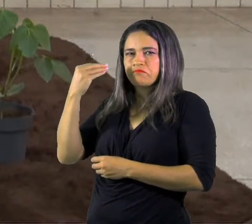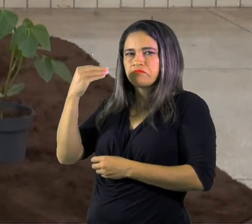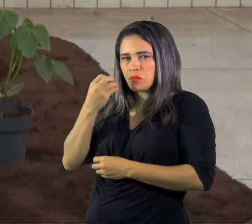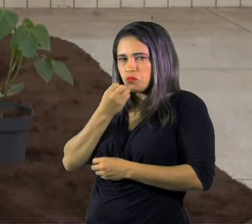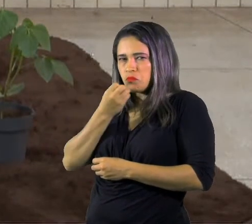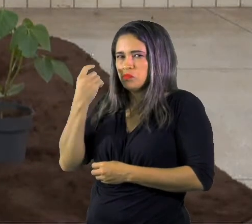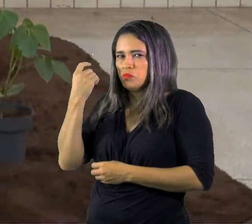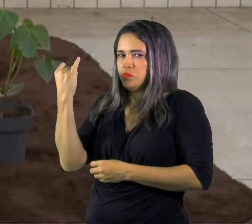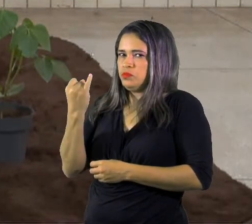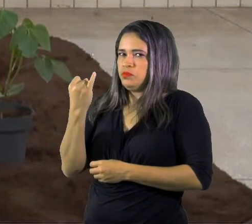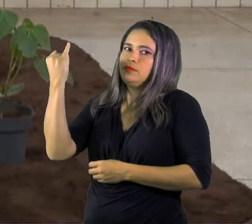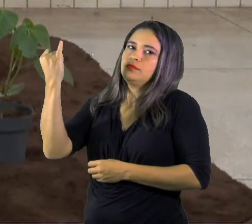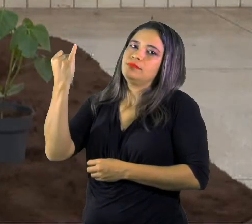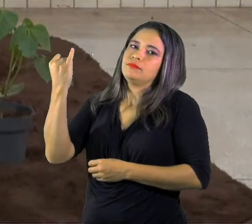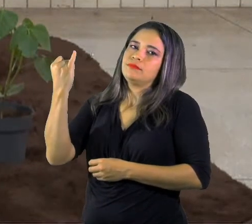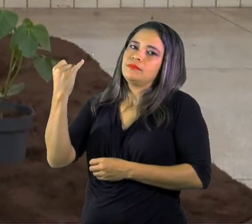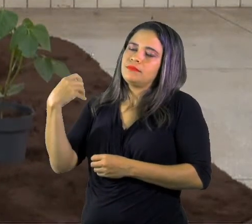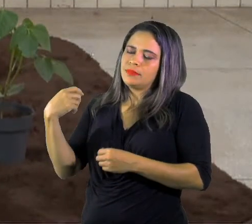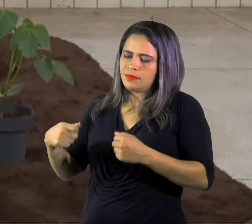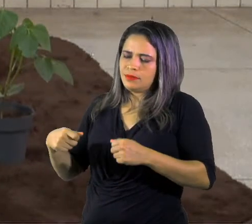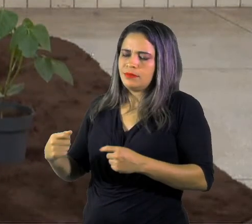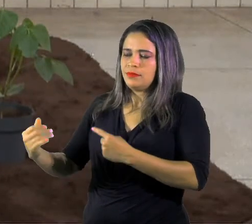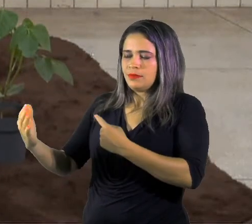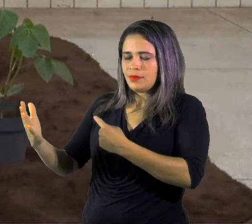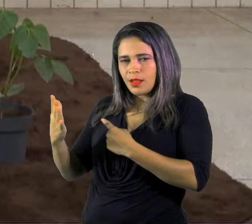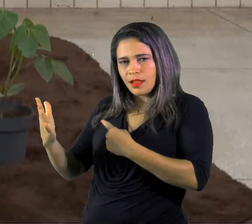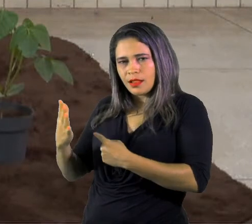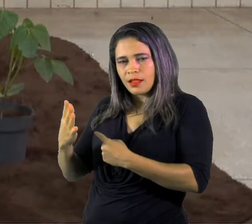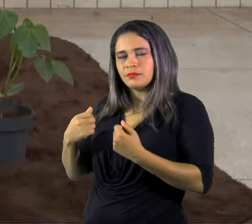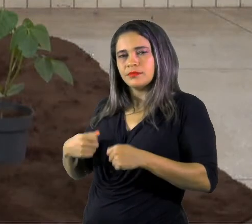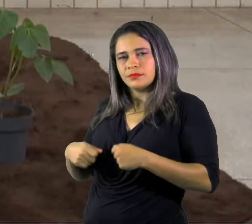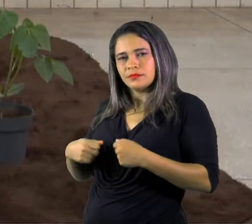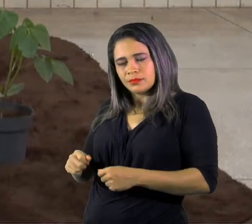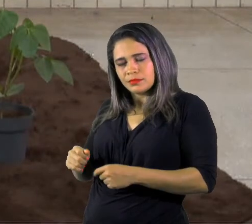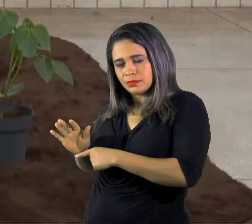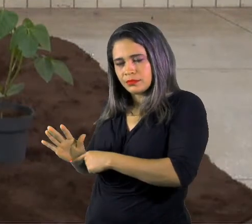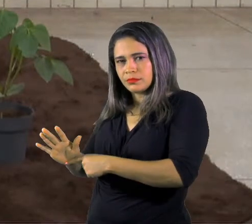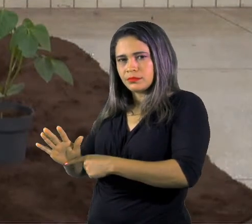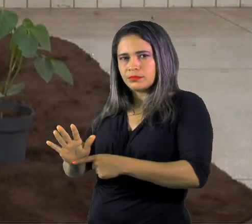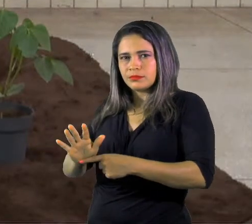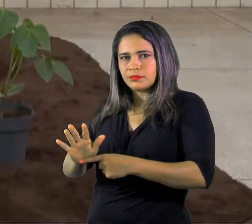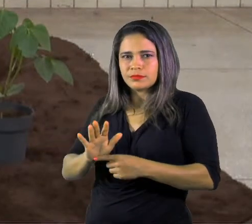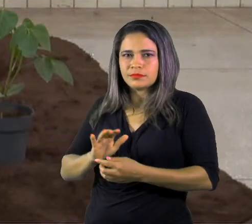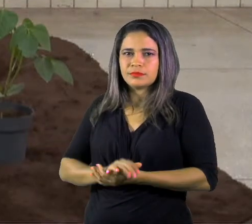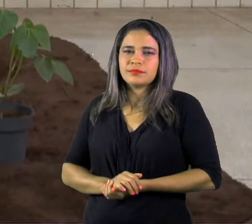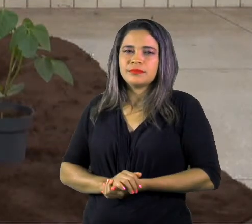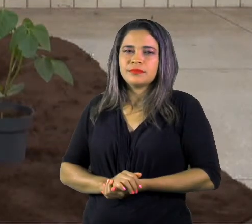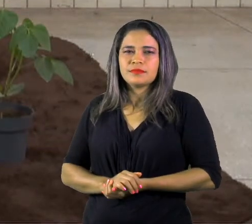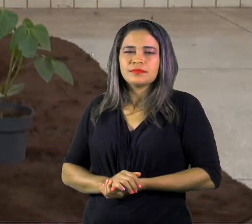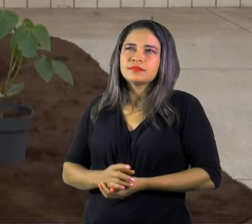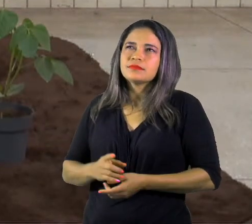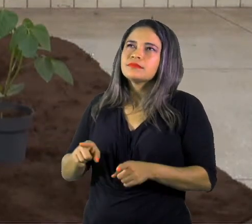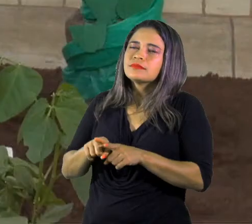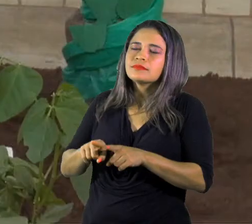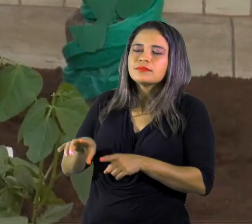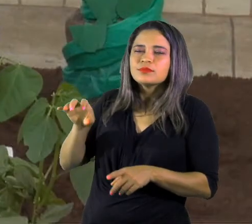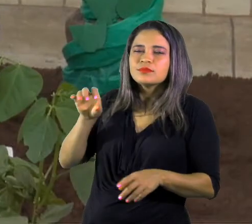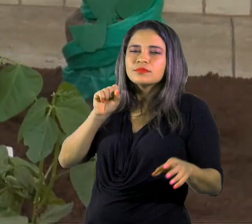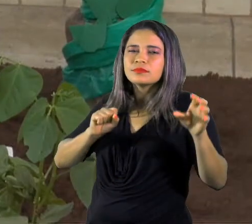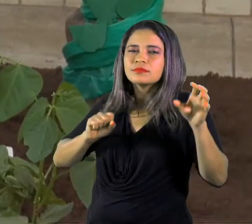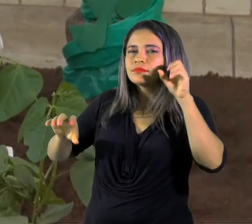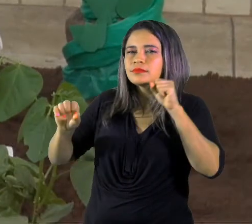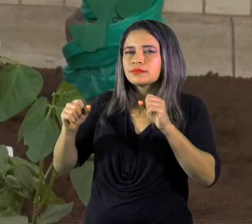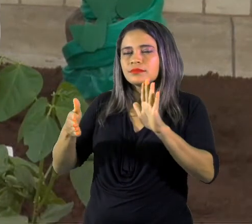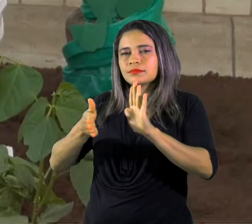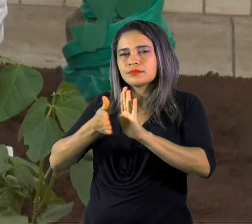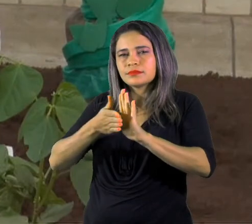e ela depende muito da nossa disposição em acolher, em escutar todas as observações, as